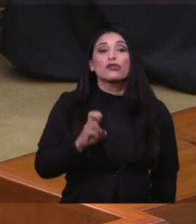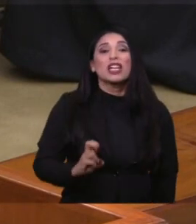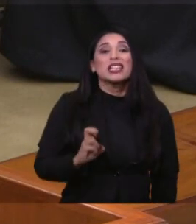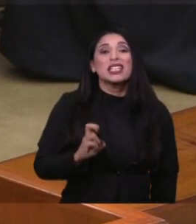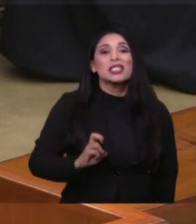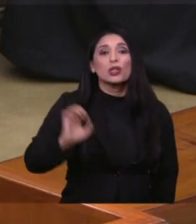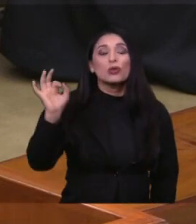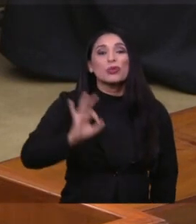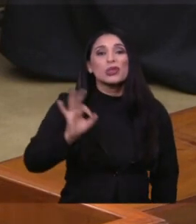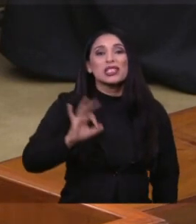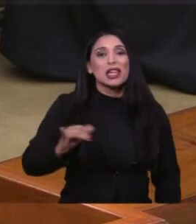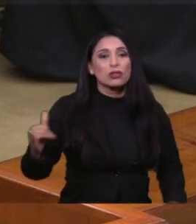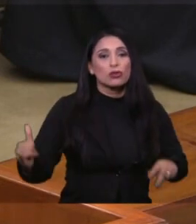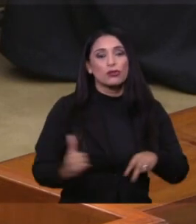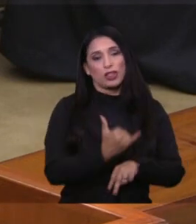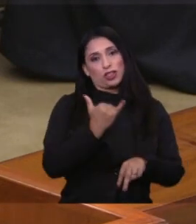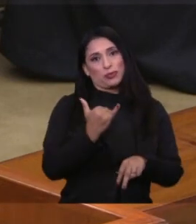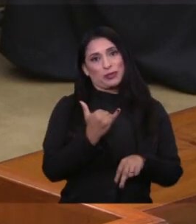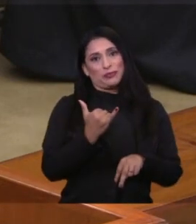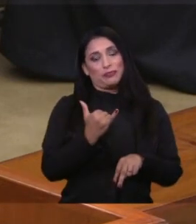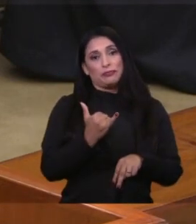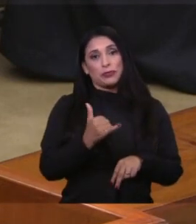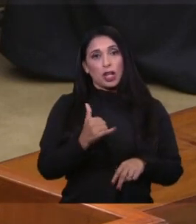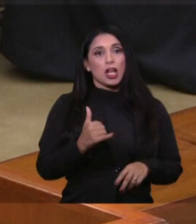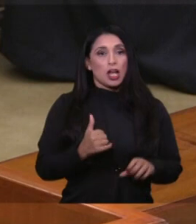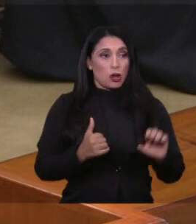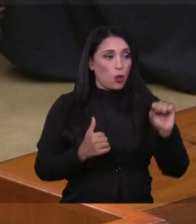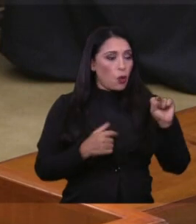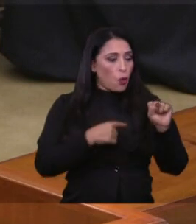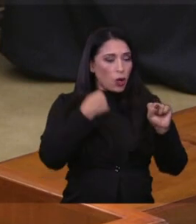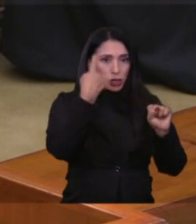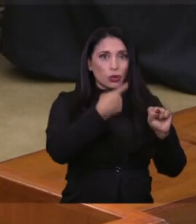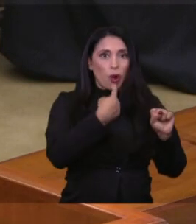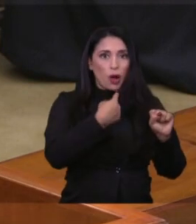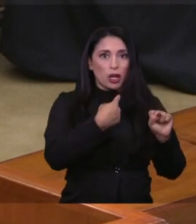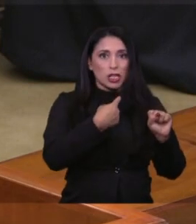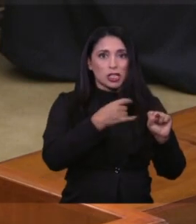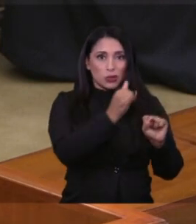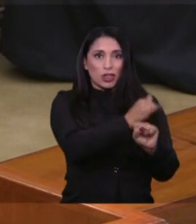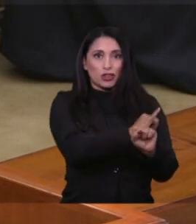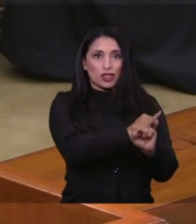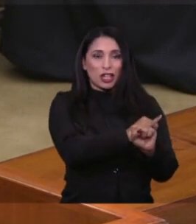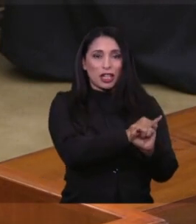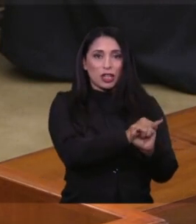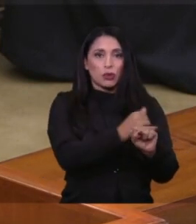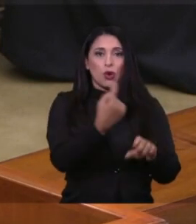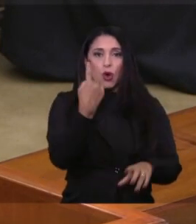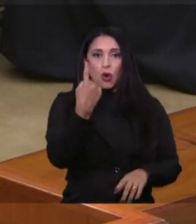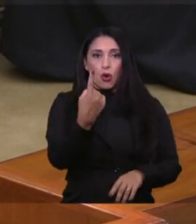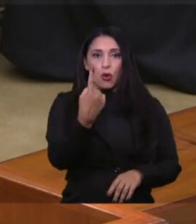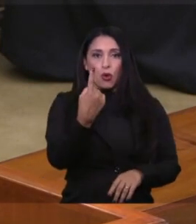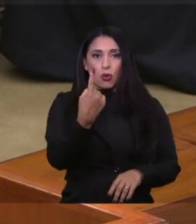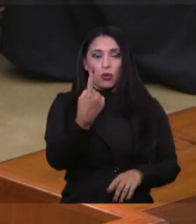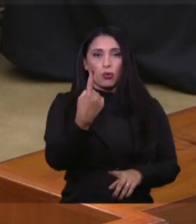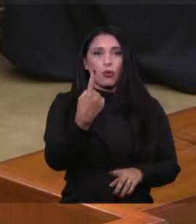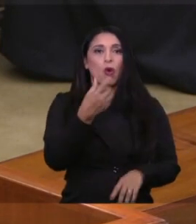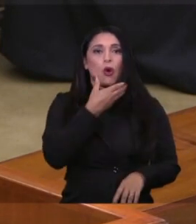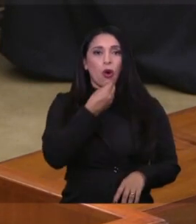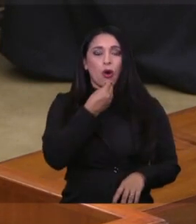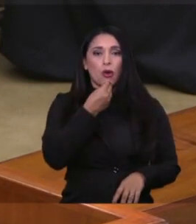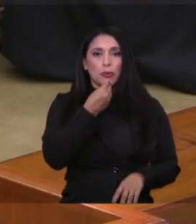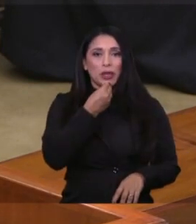95% das vítimas dessa polícia. A cada 8 horas, a polícia do meu Rio de Janeiro mata um homem negro. Nós